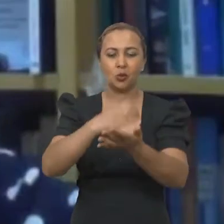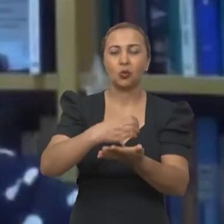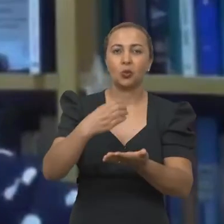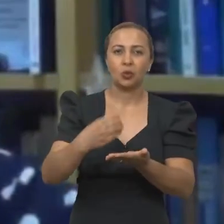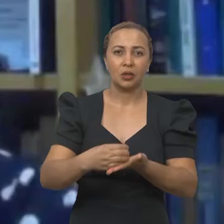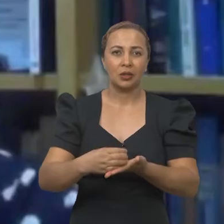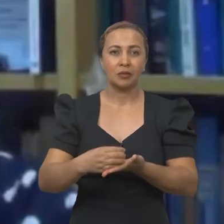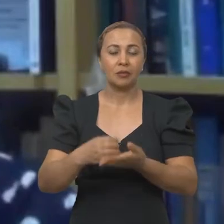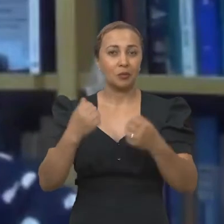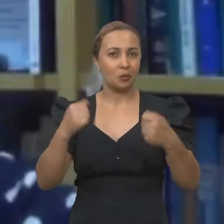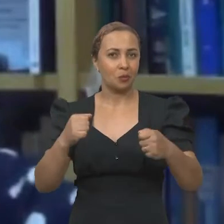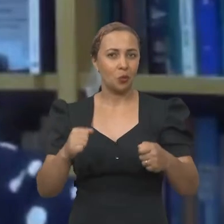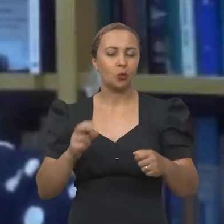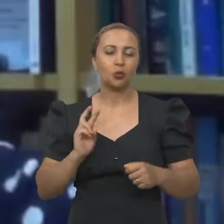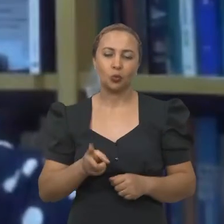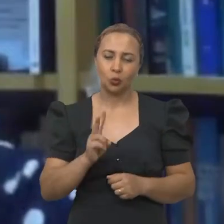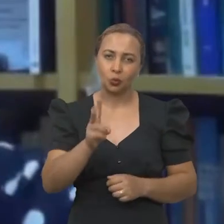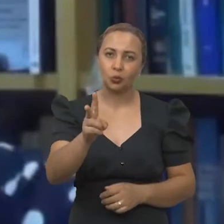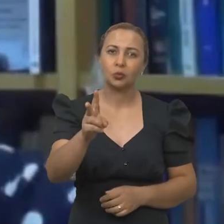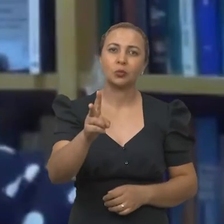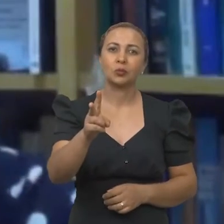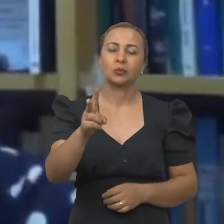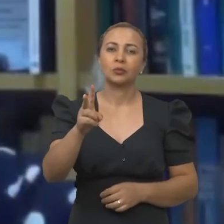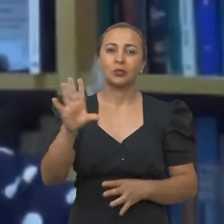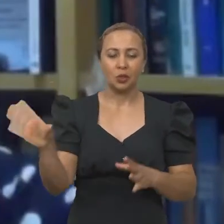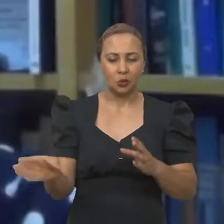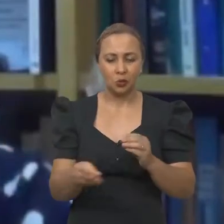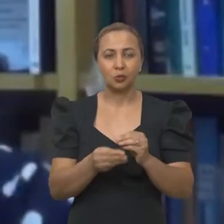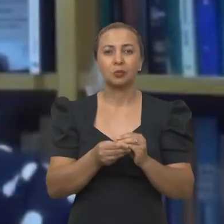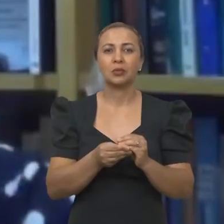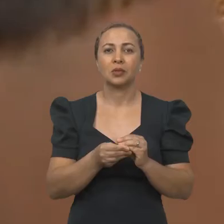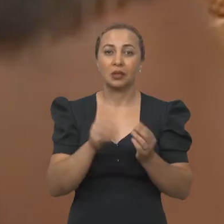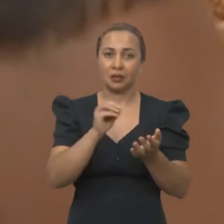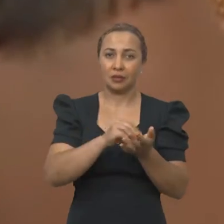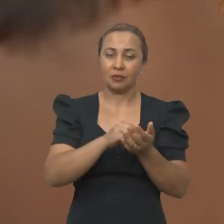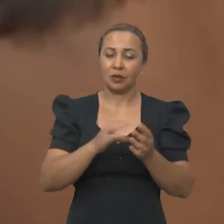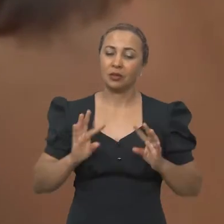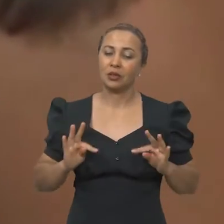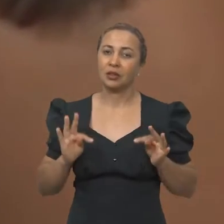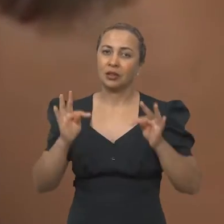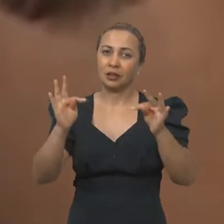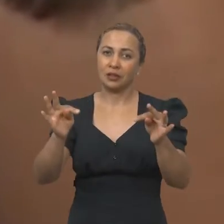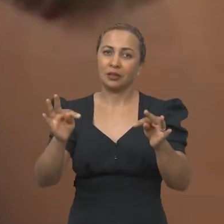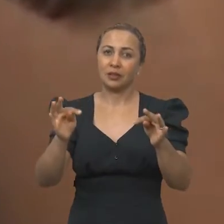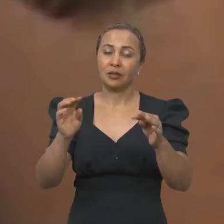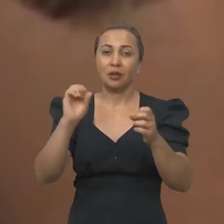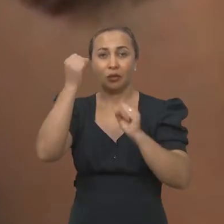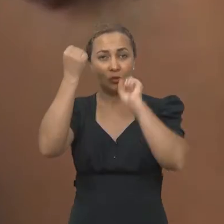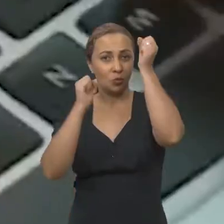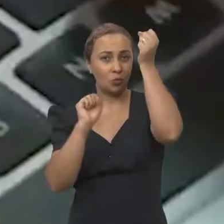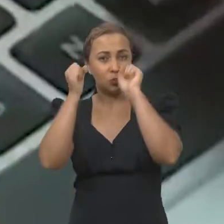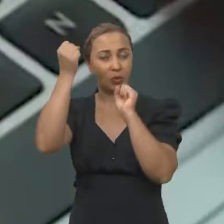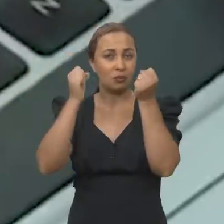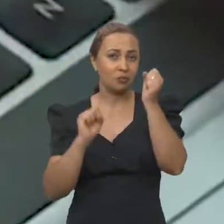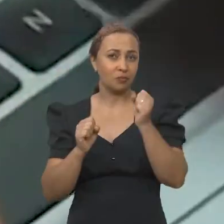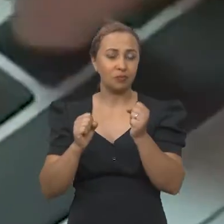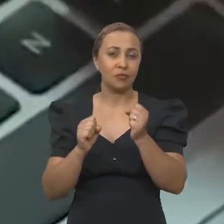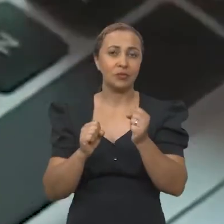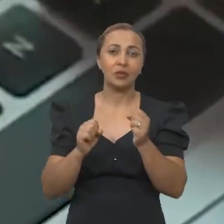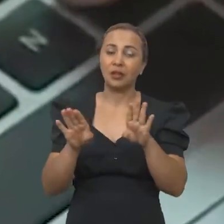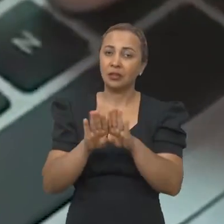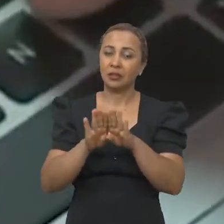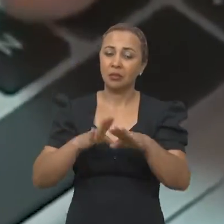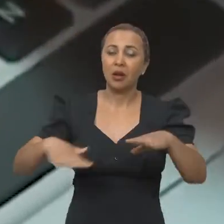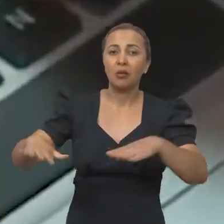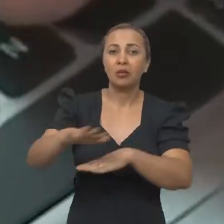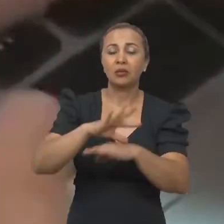empresas e os contratos puderam ser mantidos e suprir as carências técnicas dos instrumentos